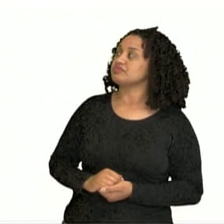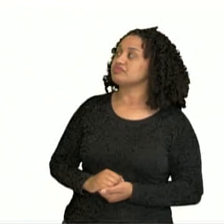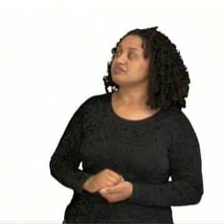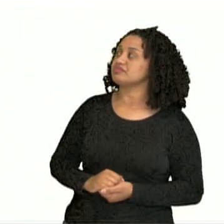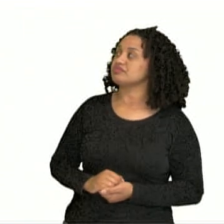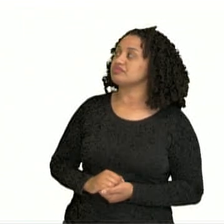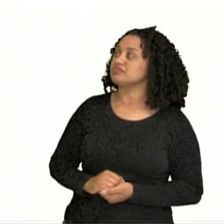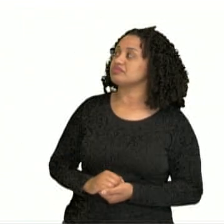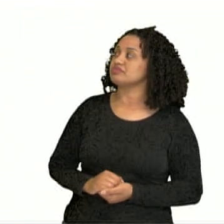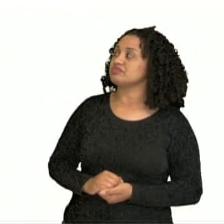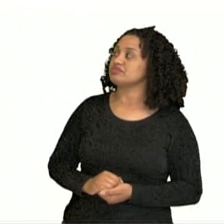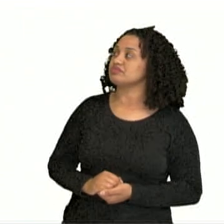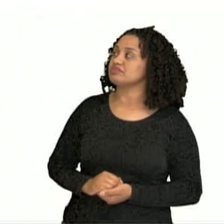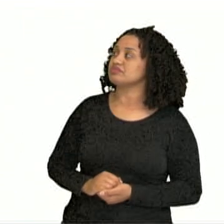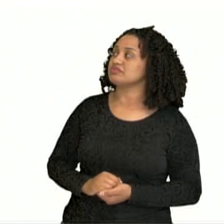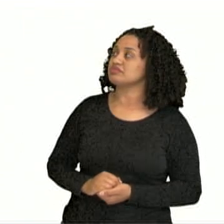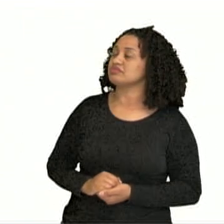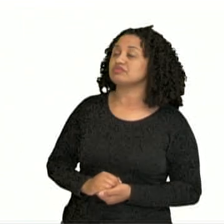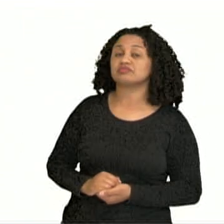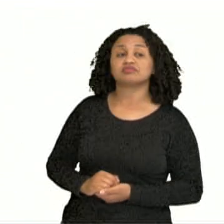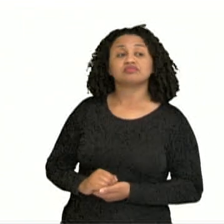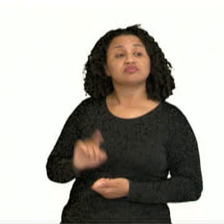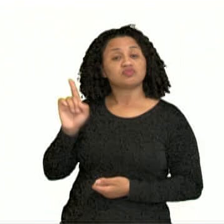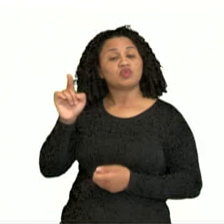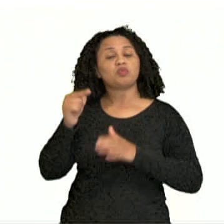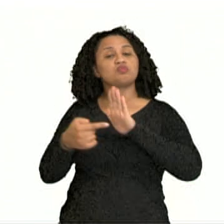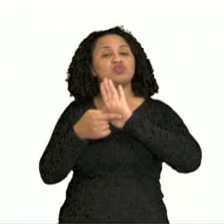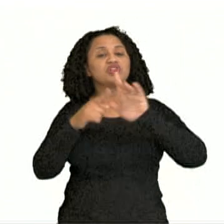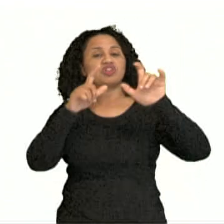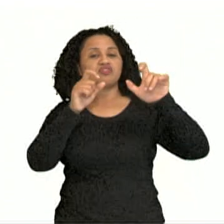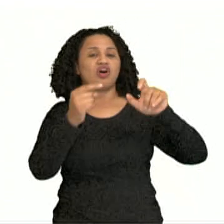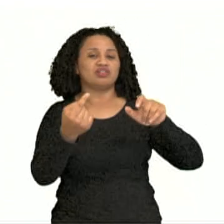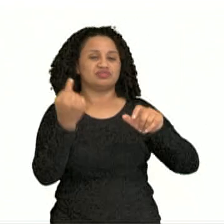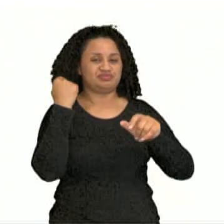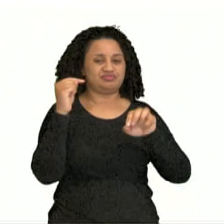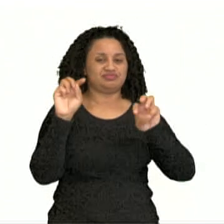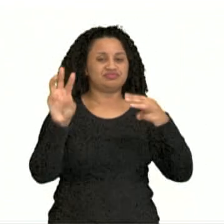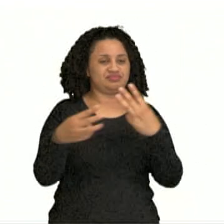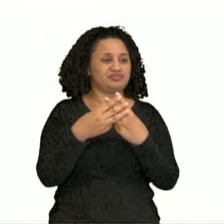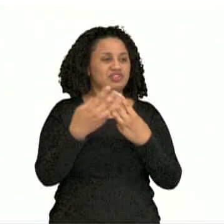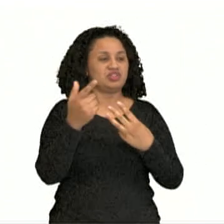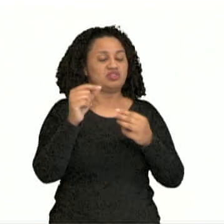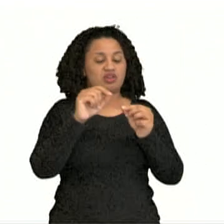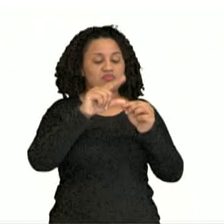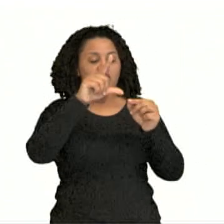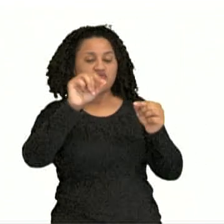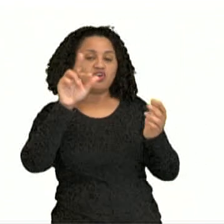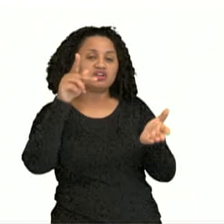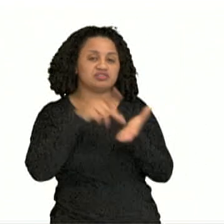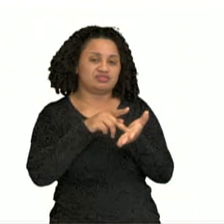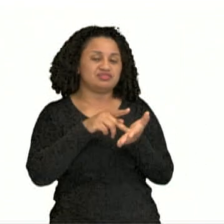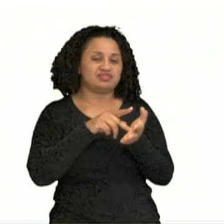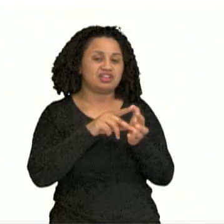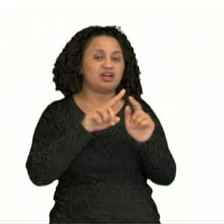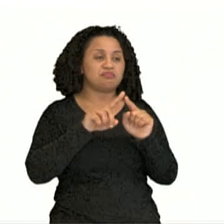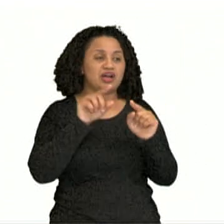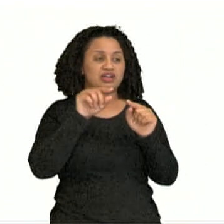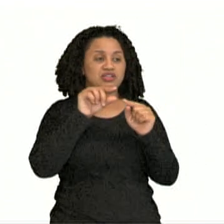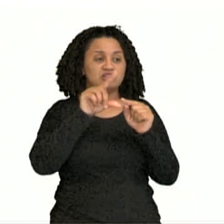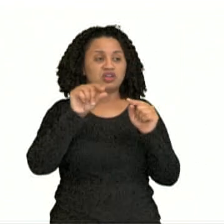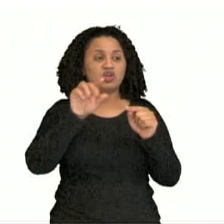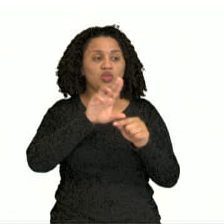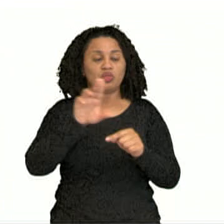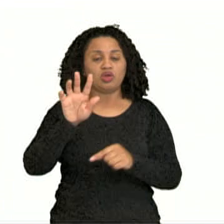aquela fotografia do slide anterior. Então não apresenta uma folha verdadeira, apresenta um